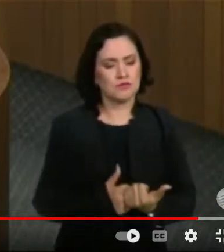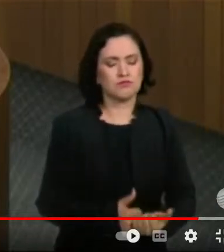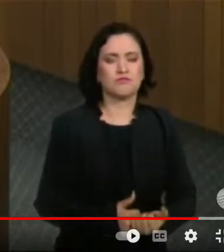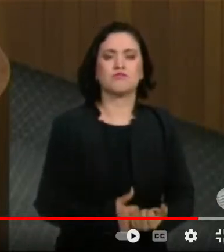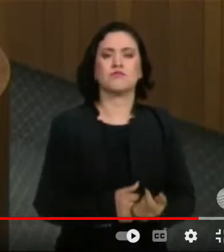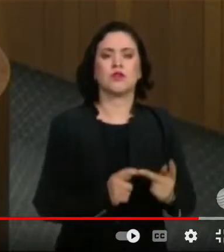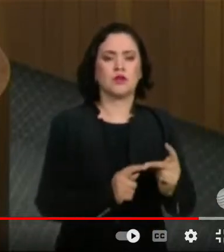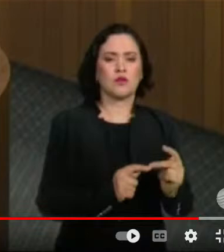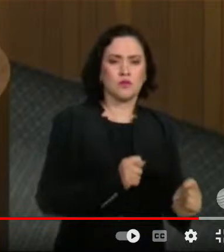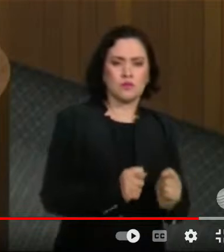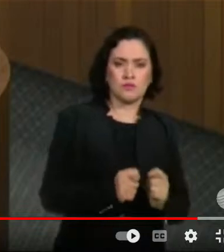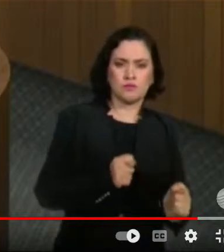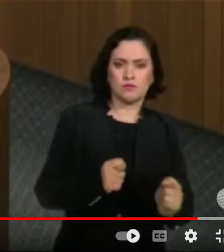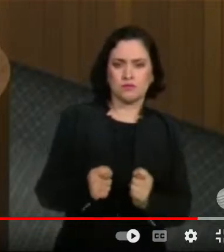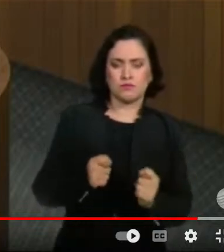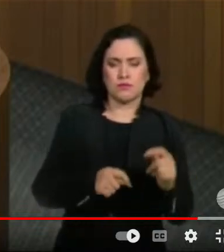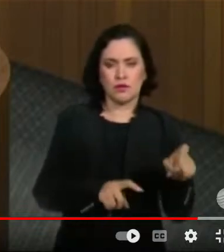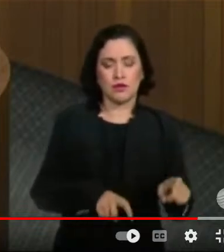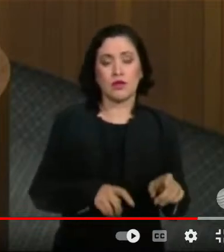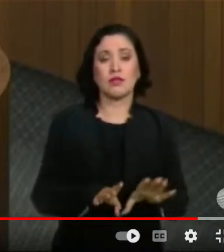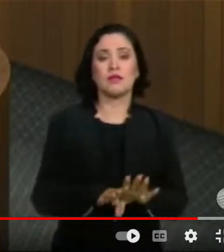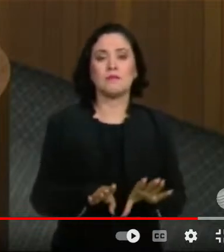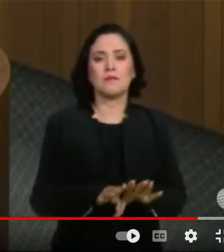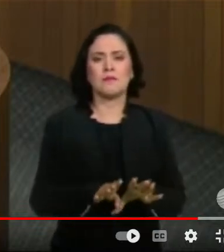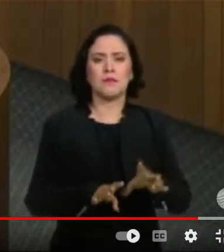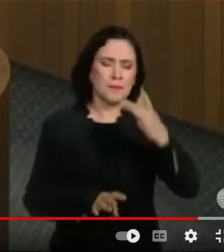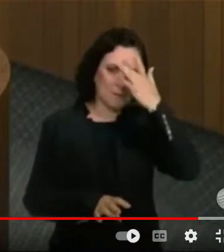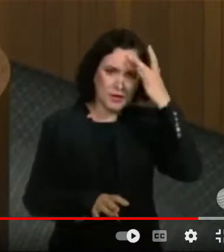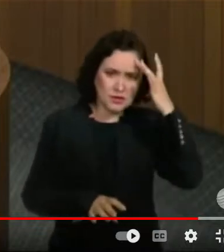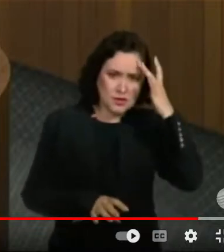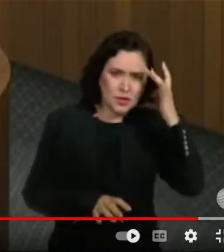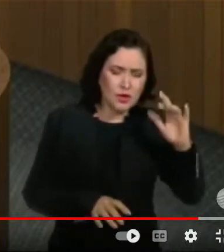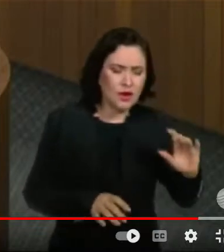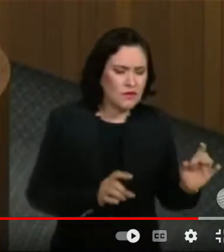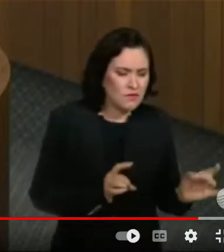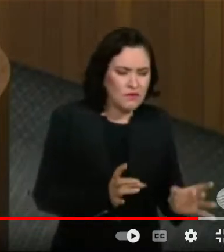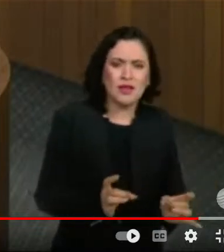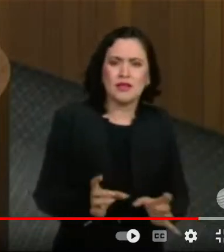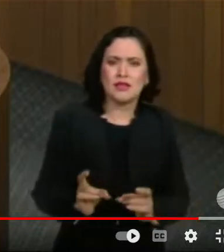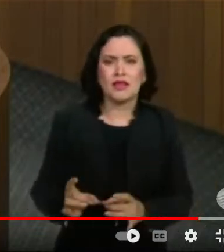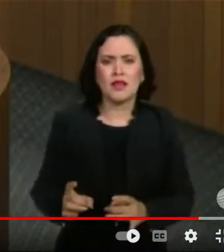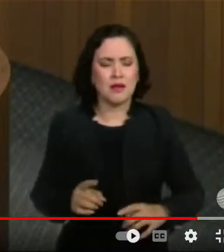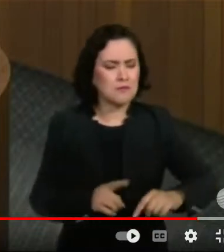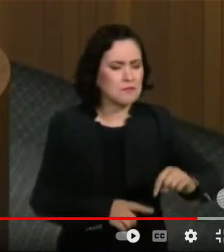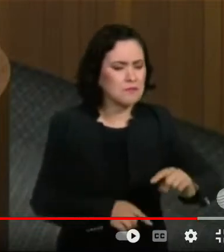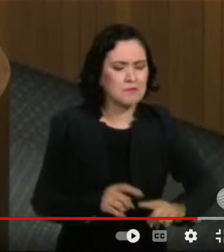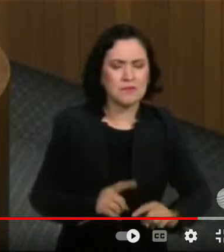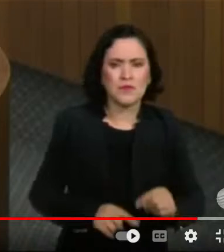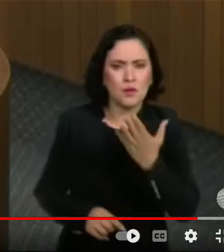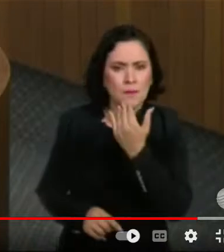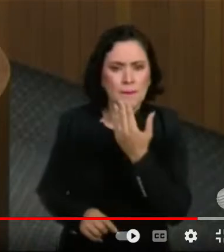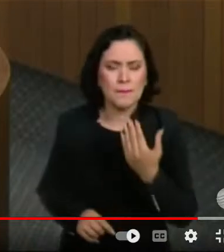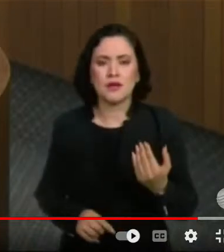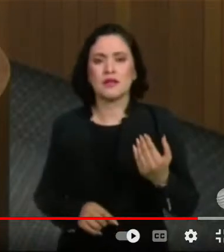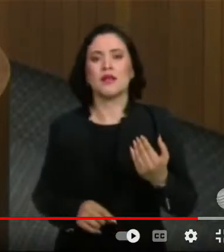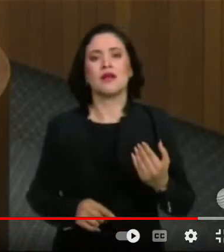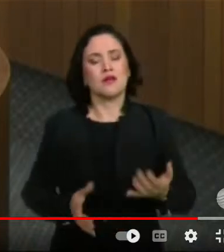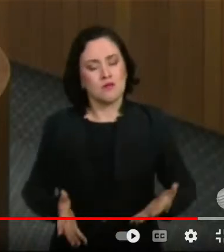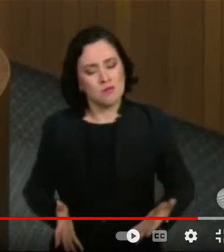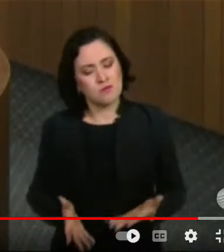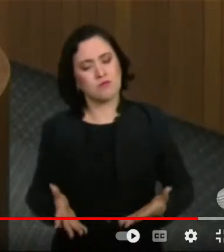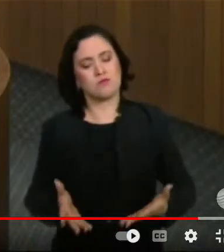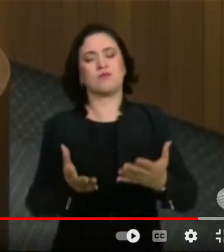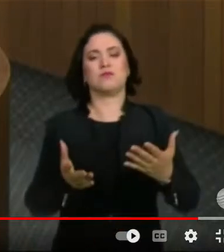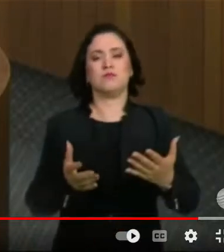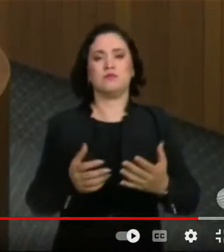oportunidade para aqueles pequenos vendedores também, para o comércio local se fortalecer. Então, a notícia importante é que o governador